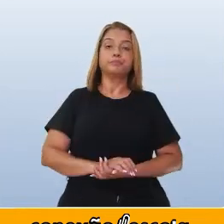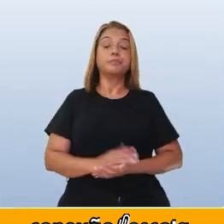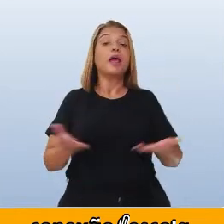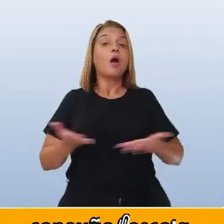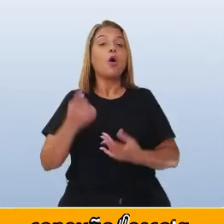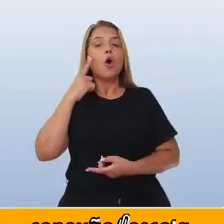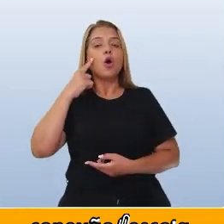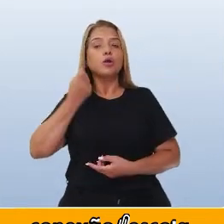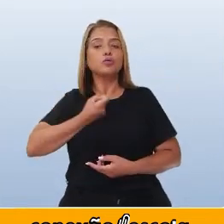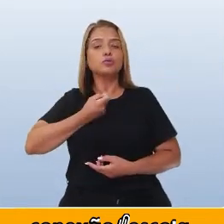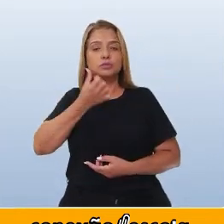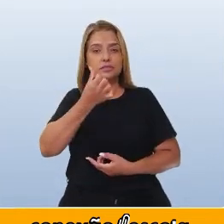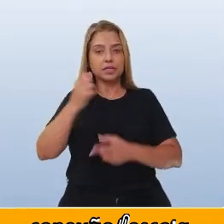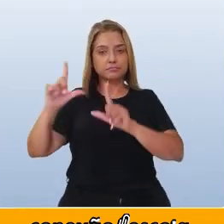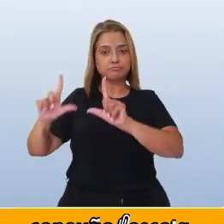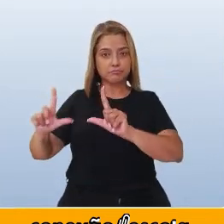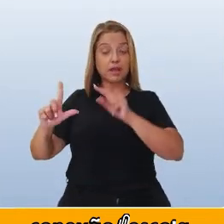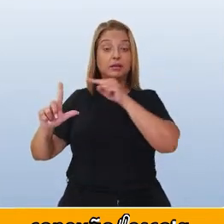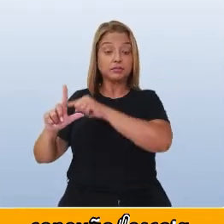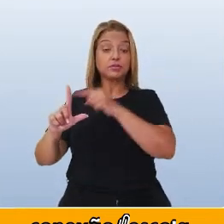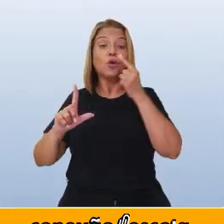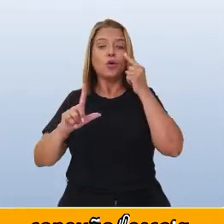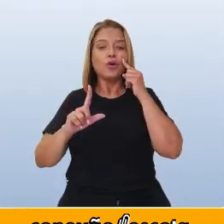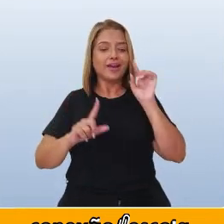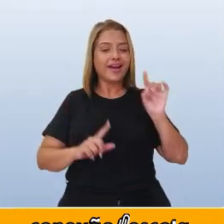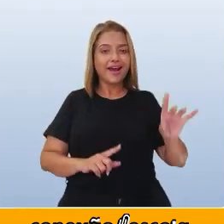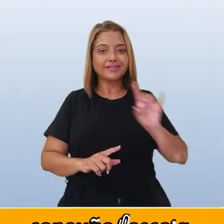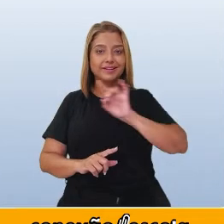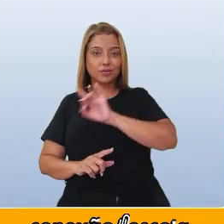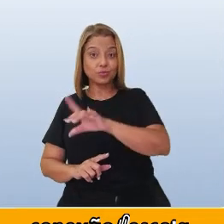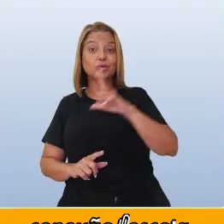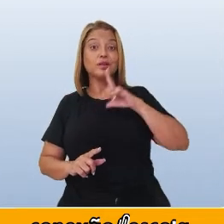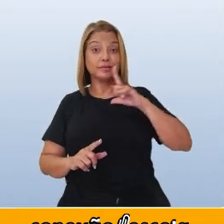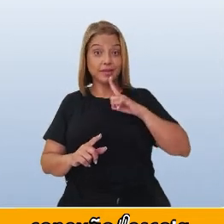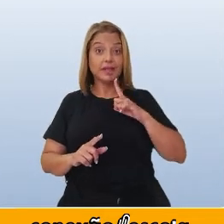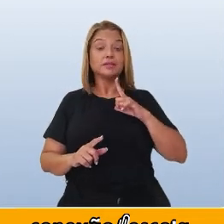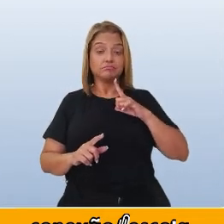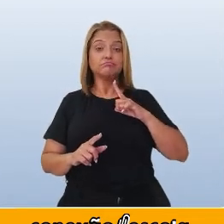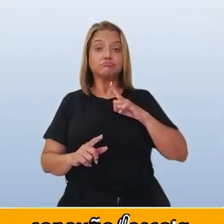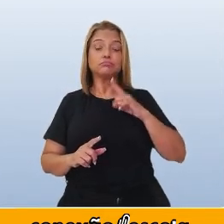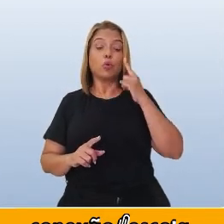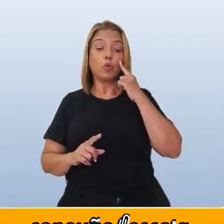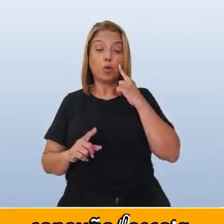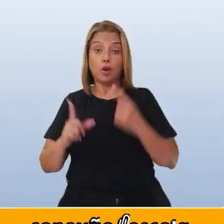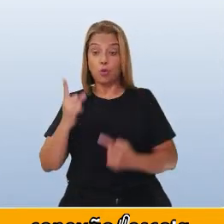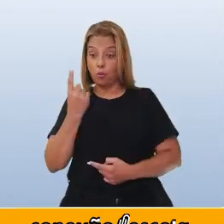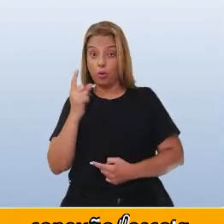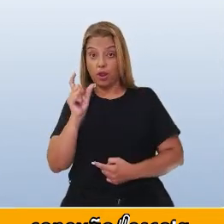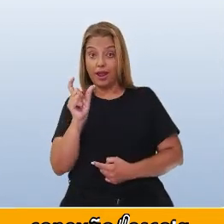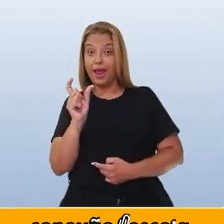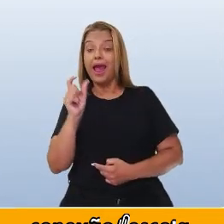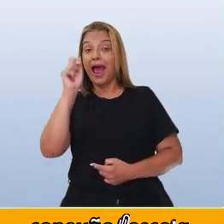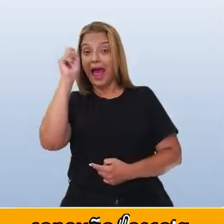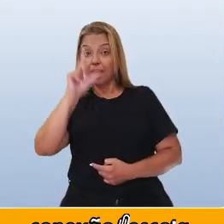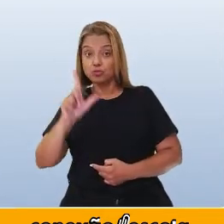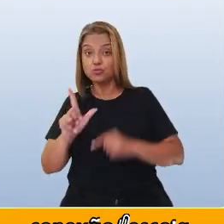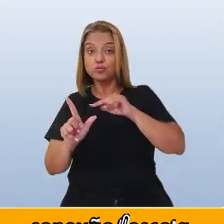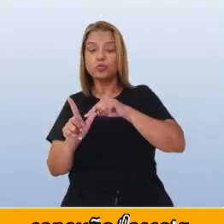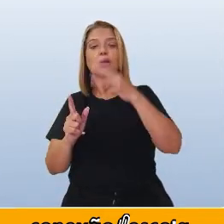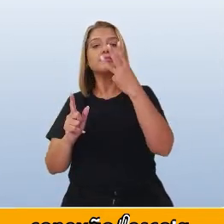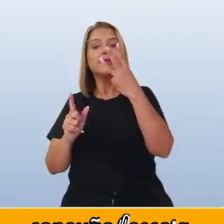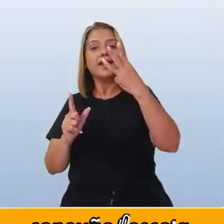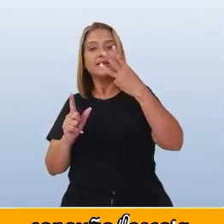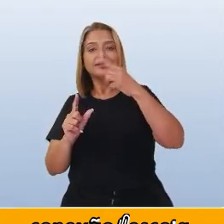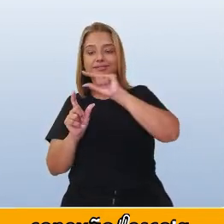deve observar que cada uma das figuras foi dividida em 3 partes, porém,